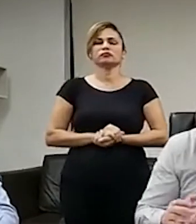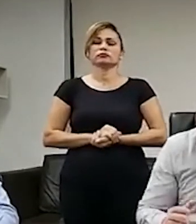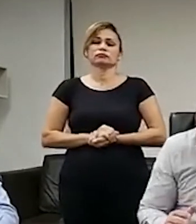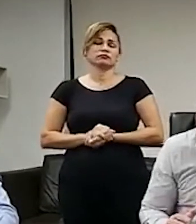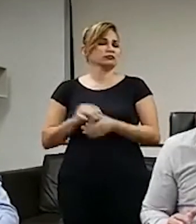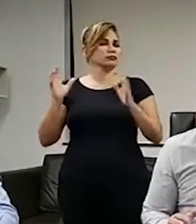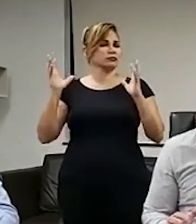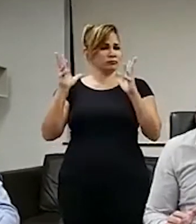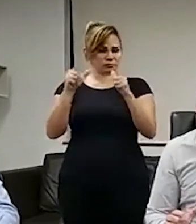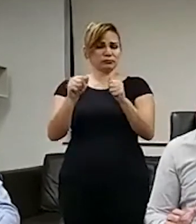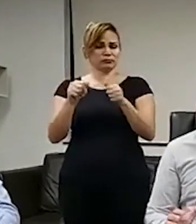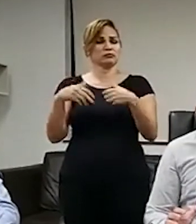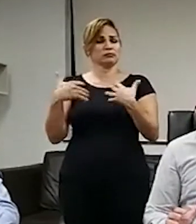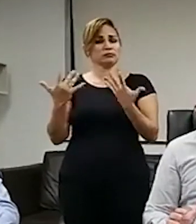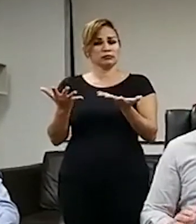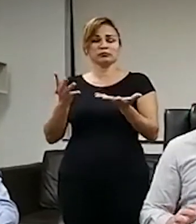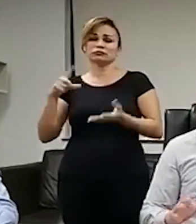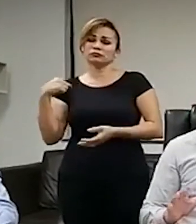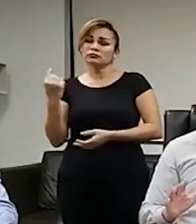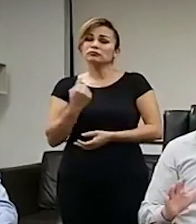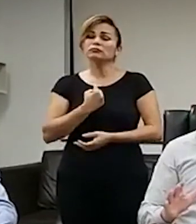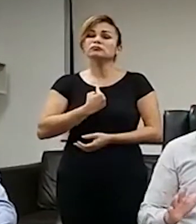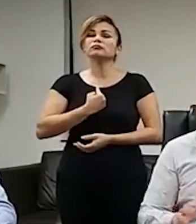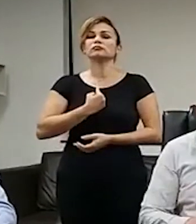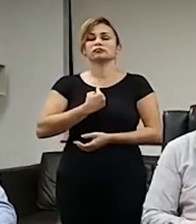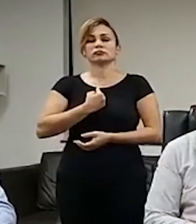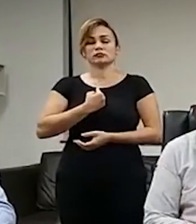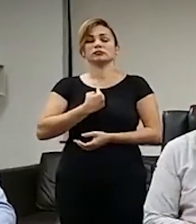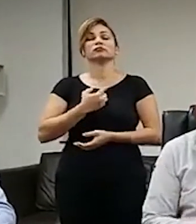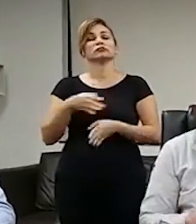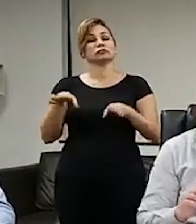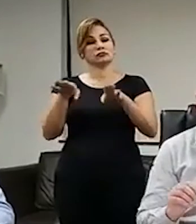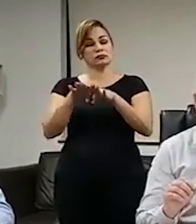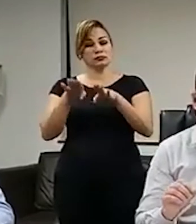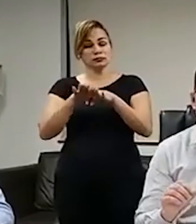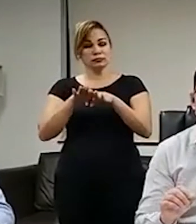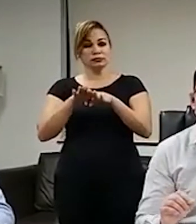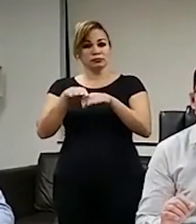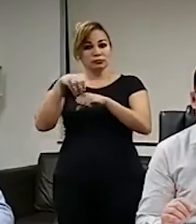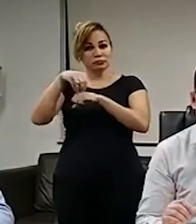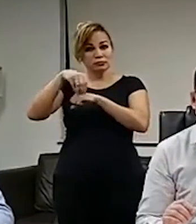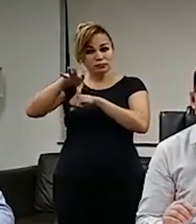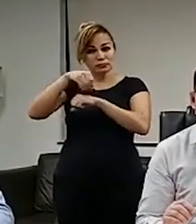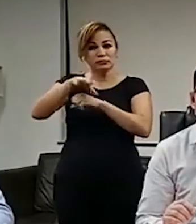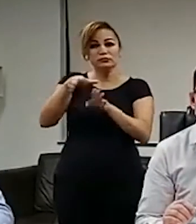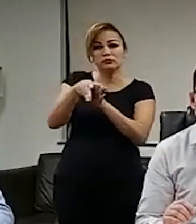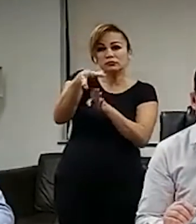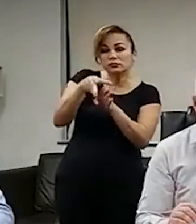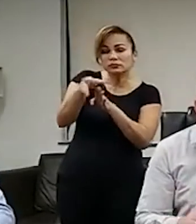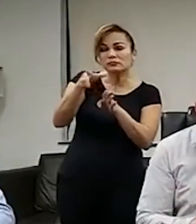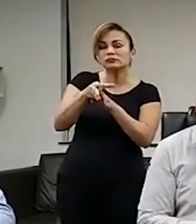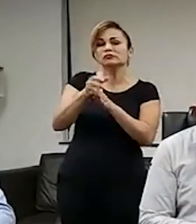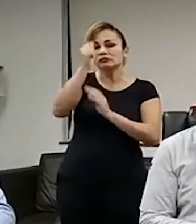Enfim, nós estamos, inclusive, que é orientação do Corpo de